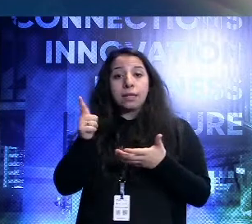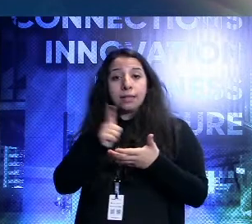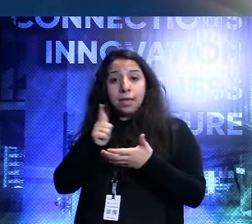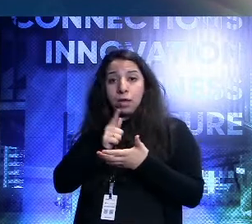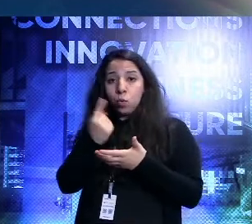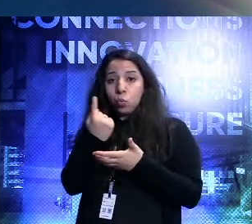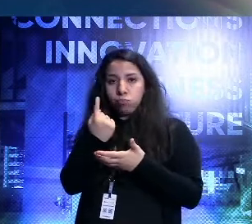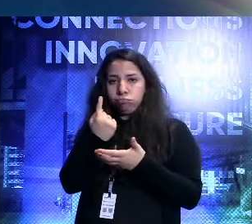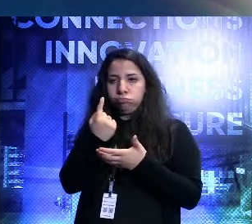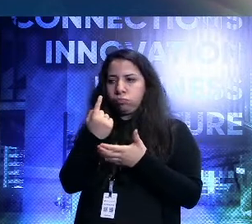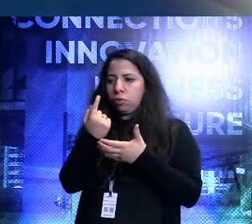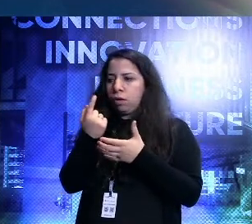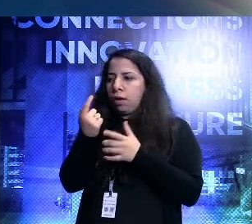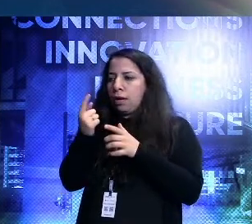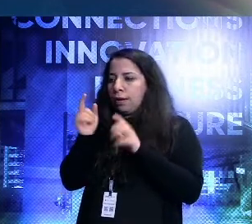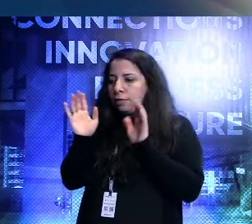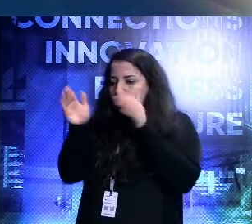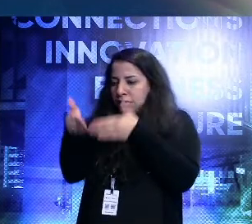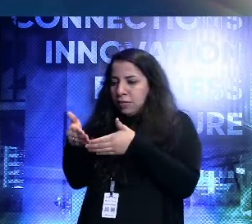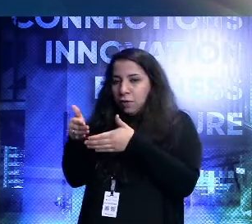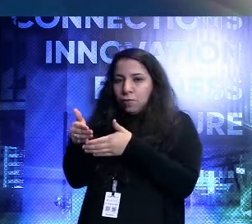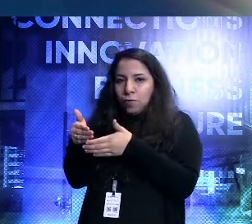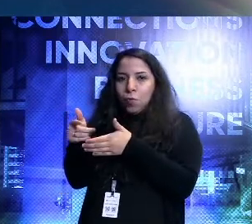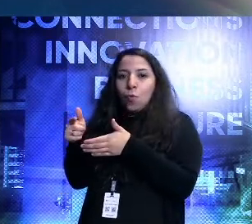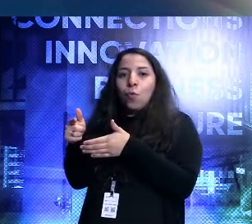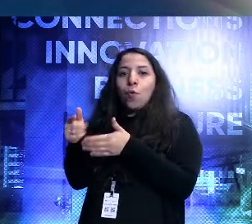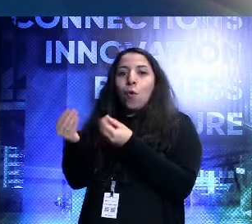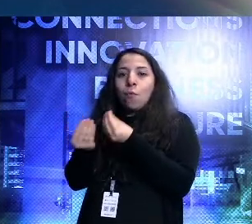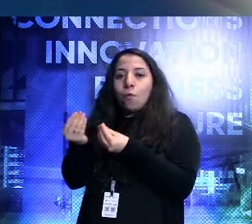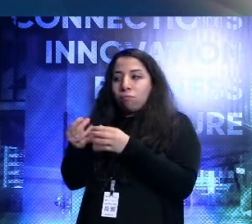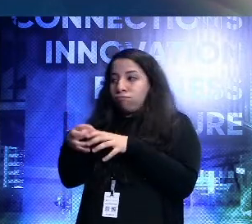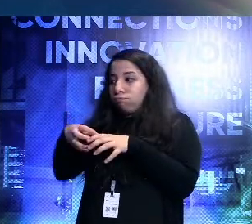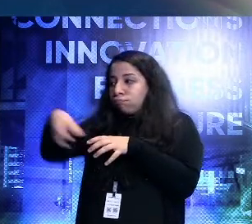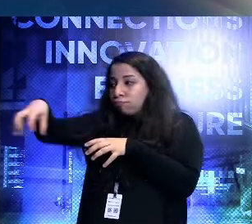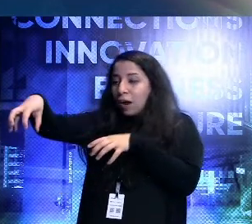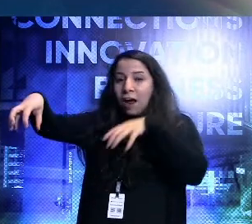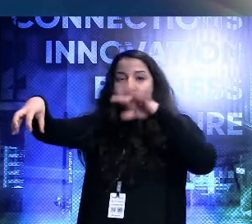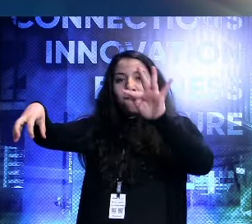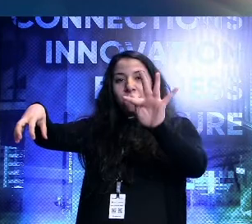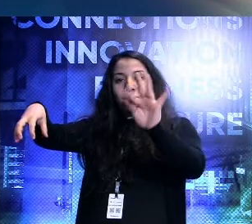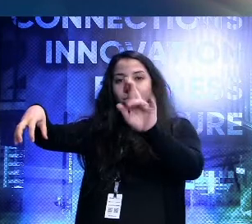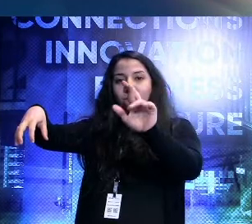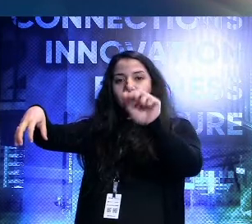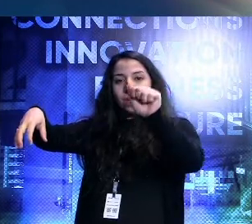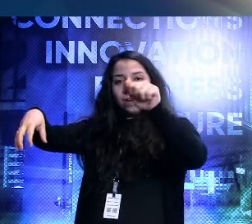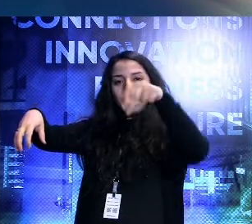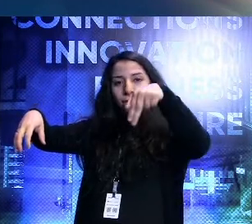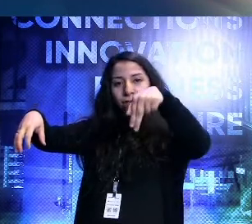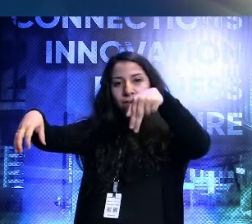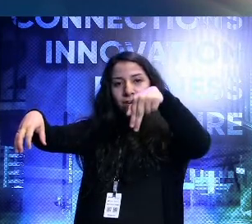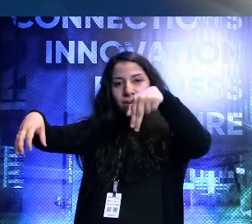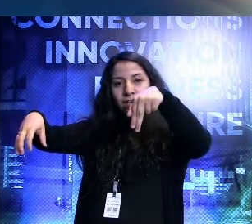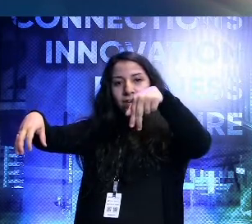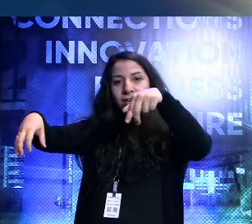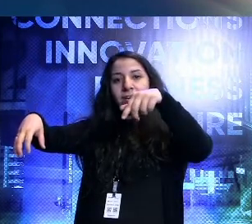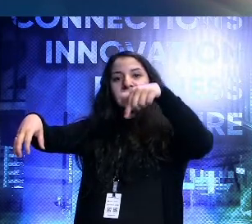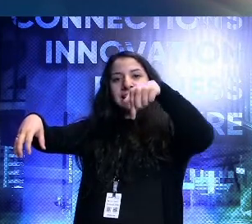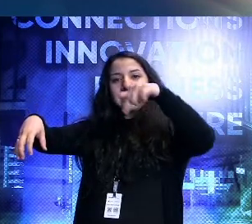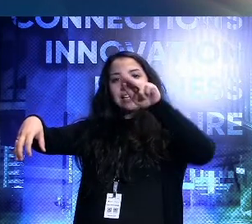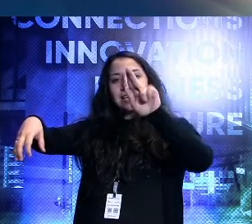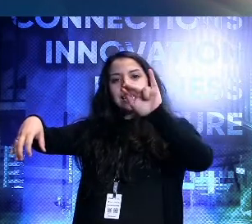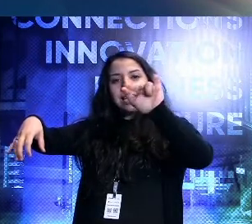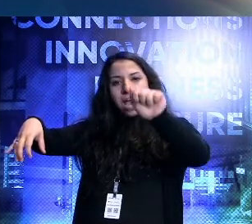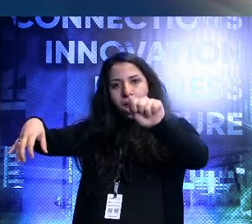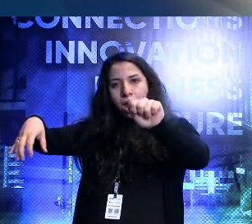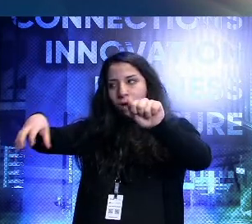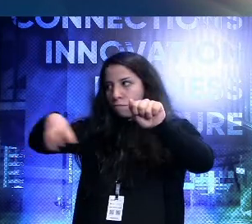de franquia. Mas, no futuro próximo, ele vai trabalhar com vários tipos de franquias diferentes. Então, ele está se preparando